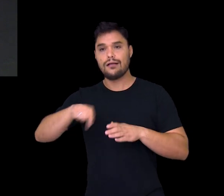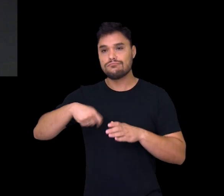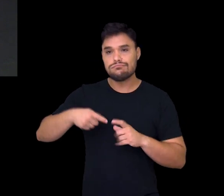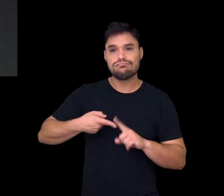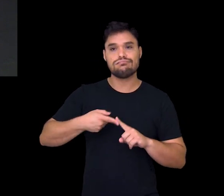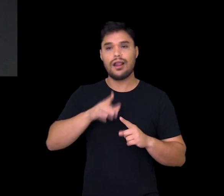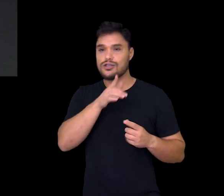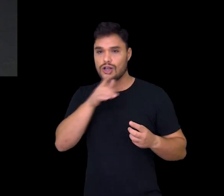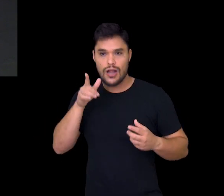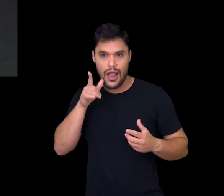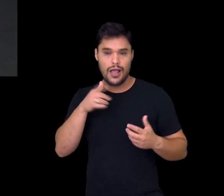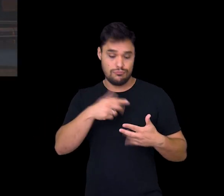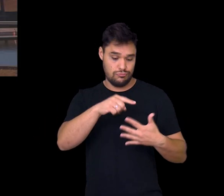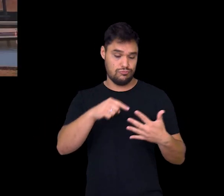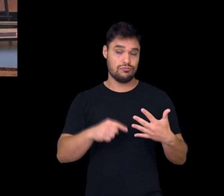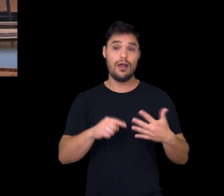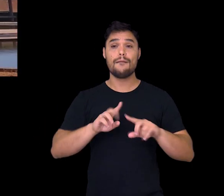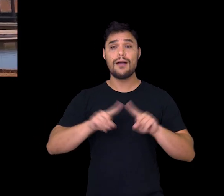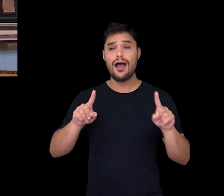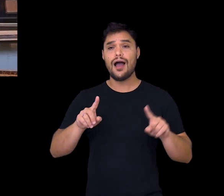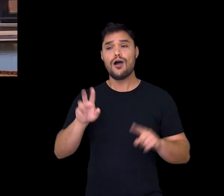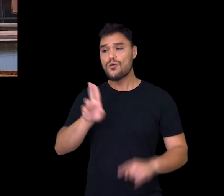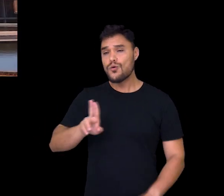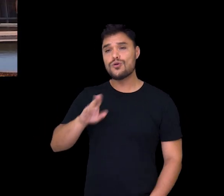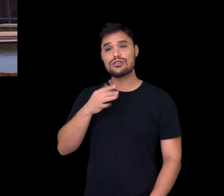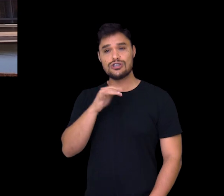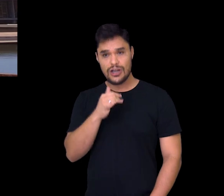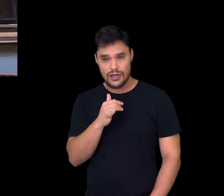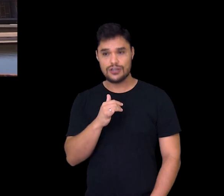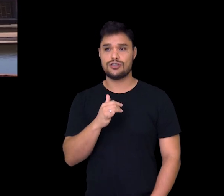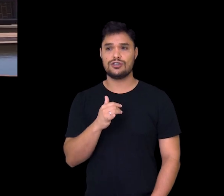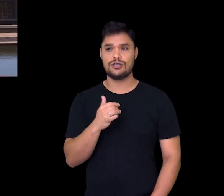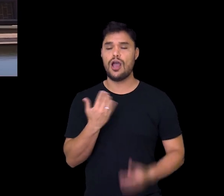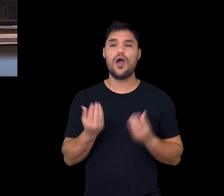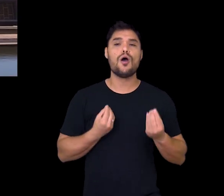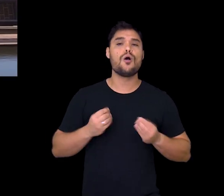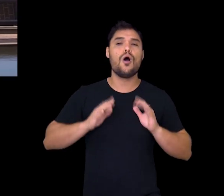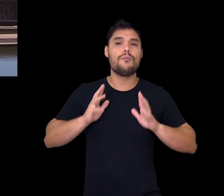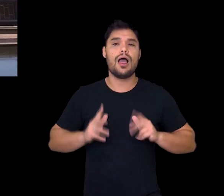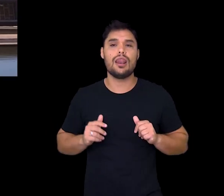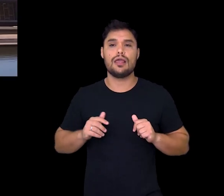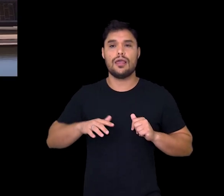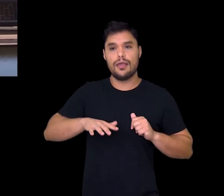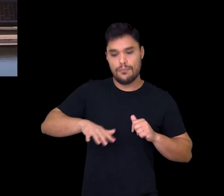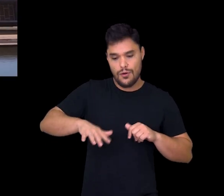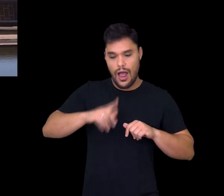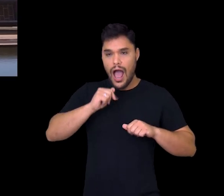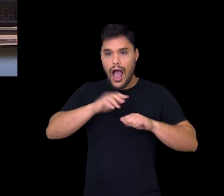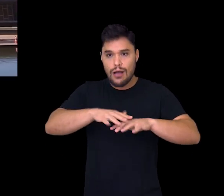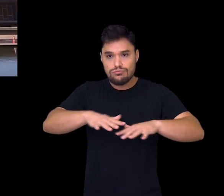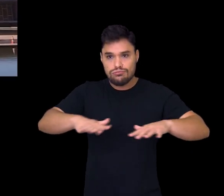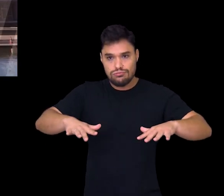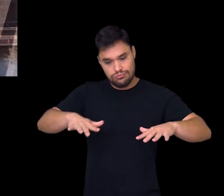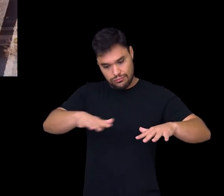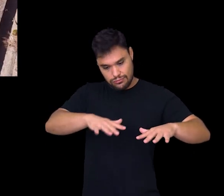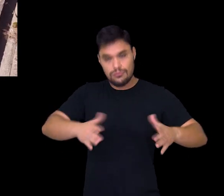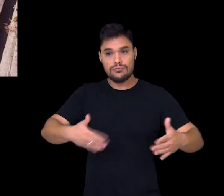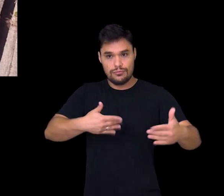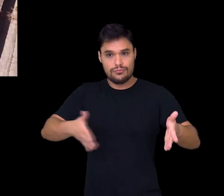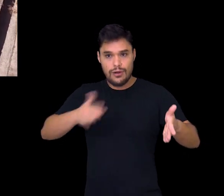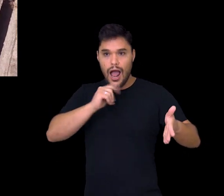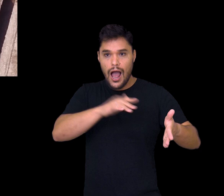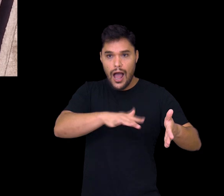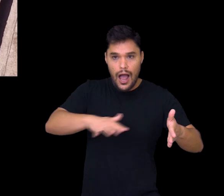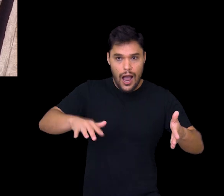até isso, até o consumo de energia, como é limpo aquele lago todo tem um sistema de tratamento da água para você não